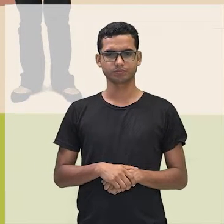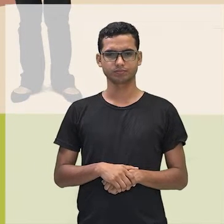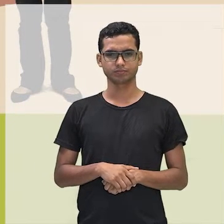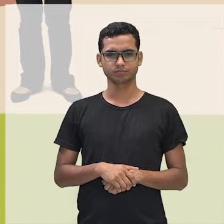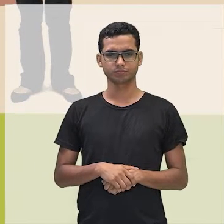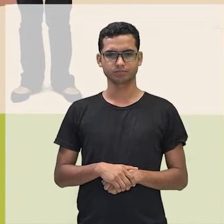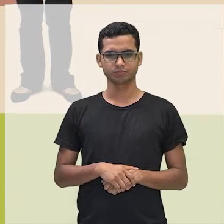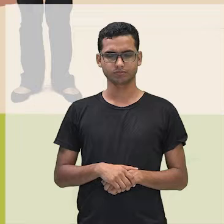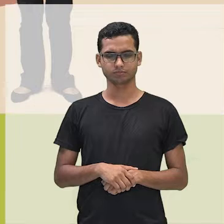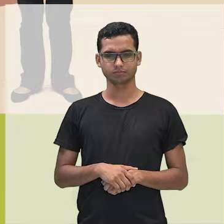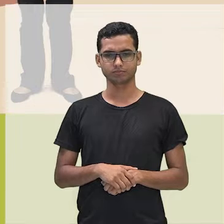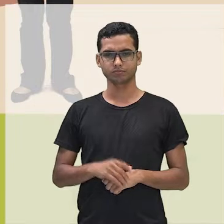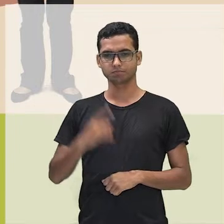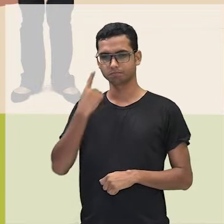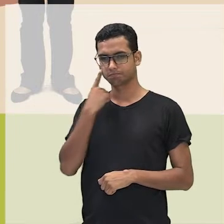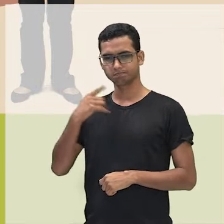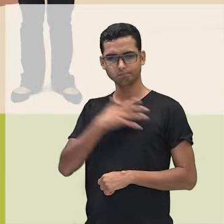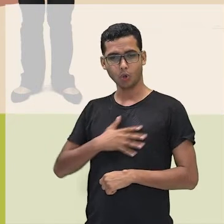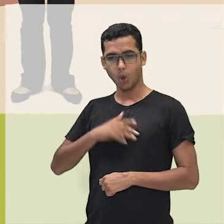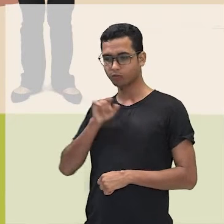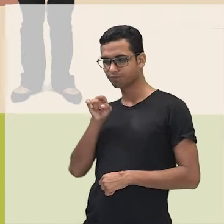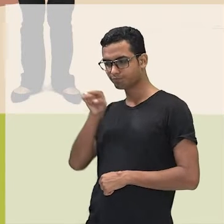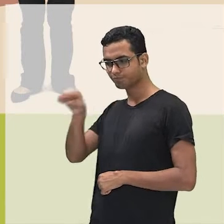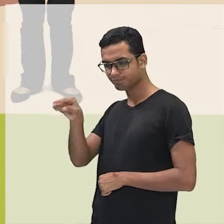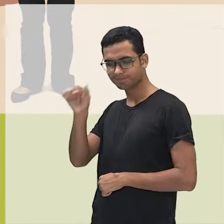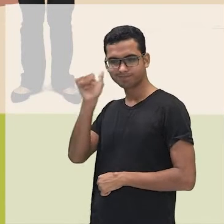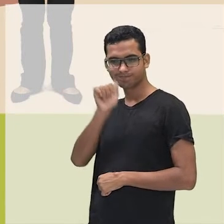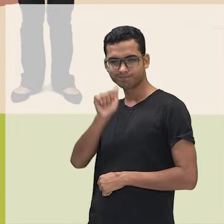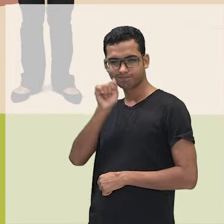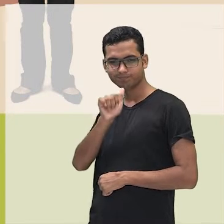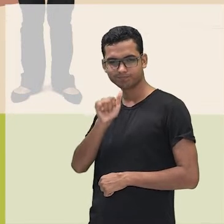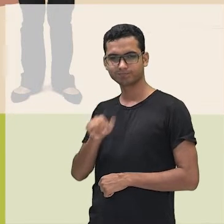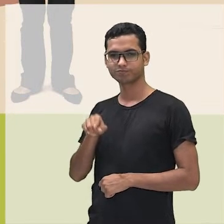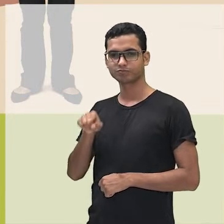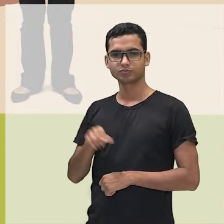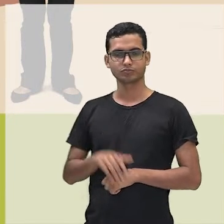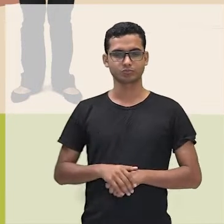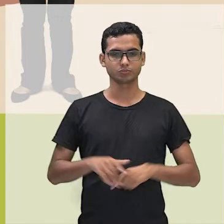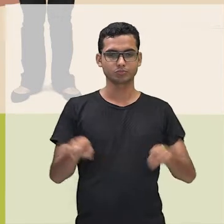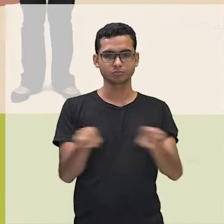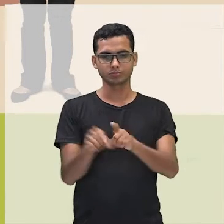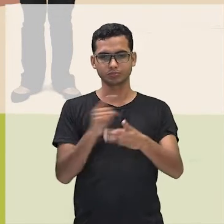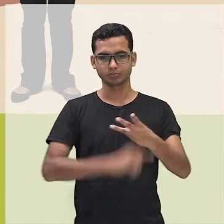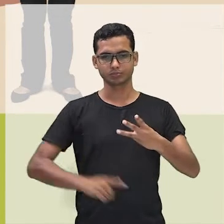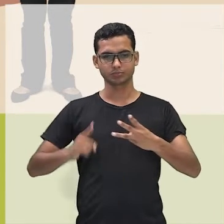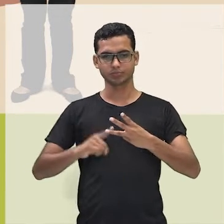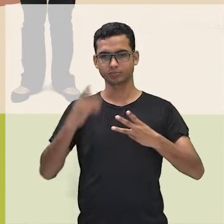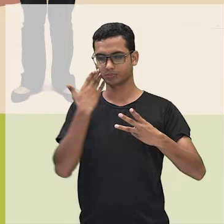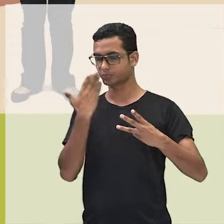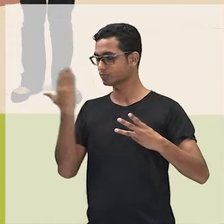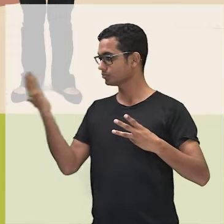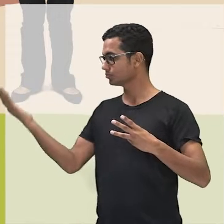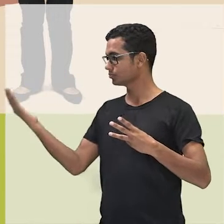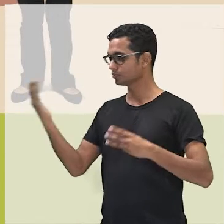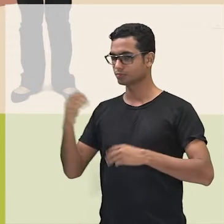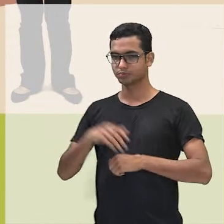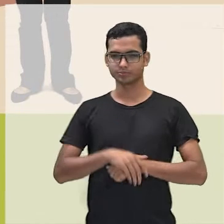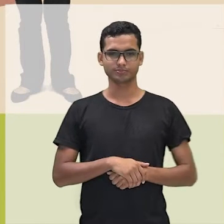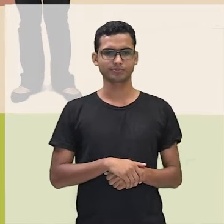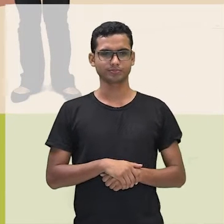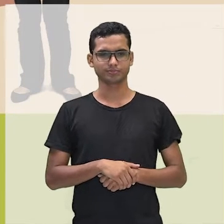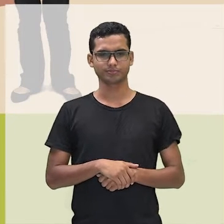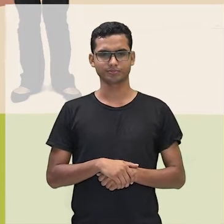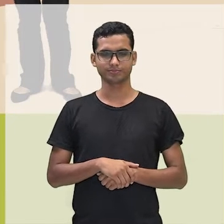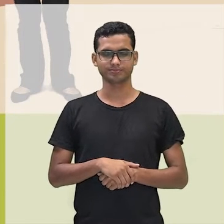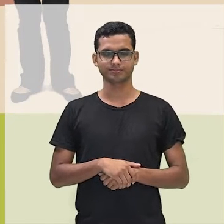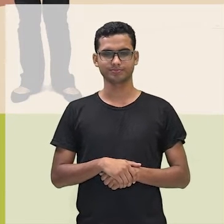Da Victoria, isso mesmo. Solomon called her. Solomon